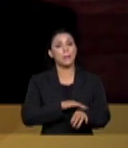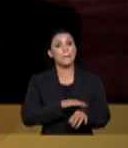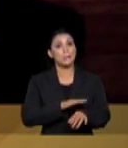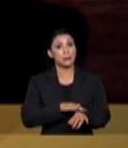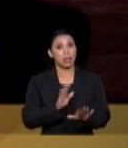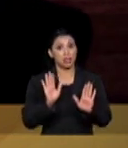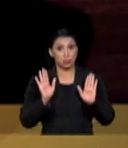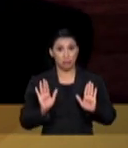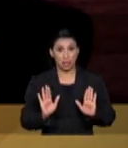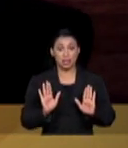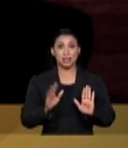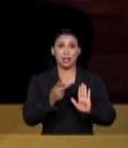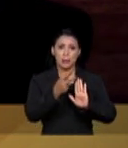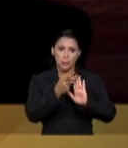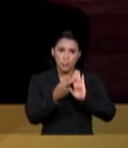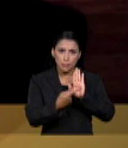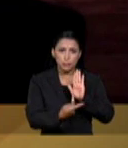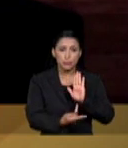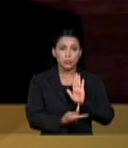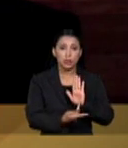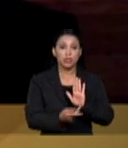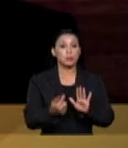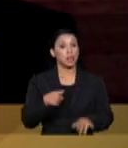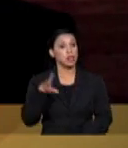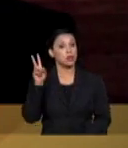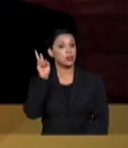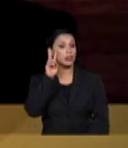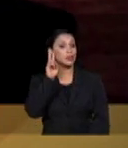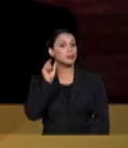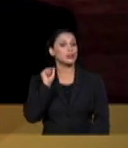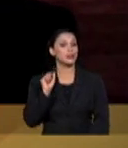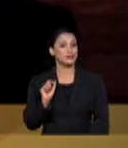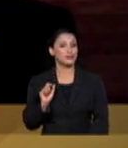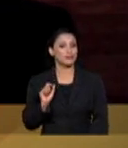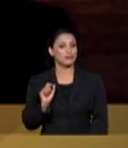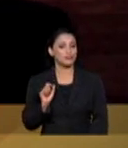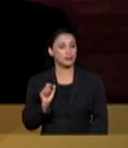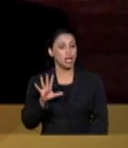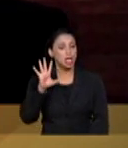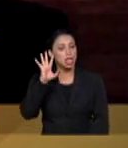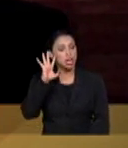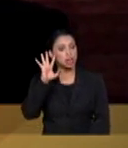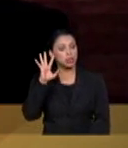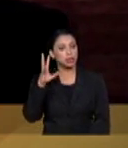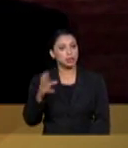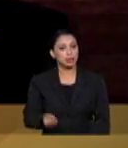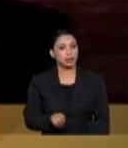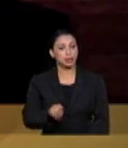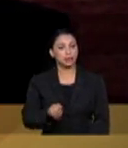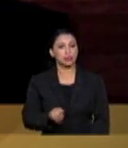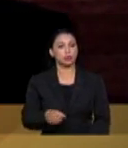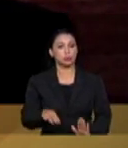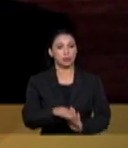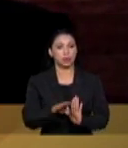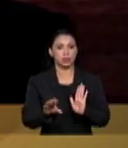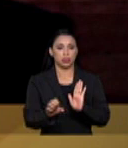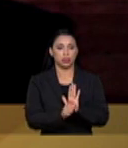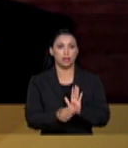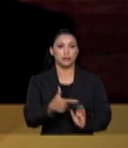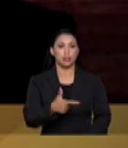mais programático lembro aqui e a decisão numa data protector